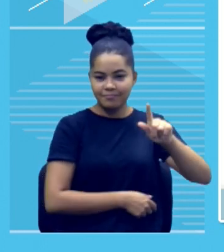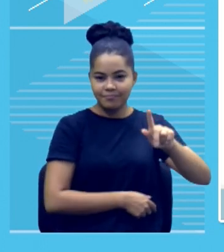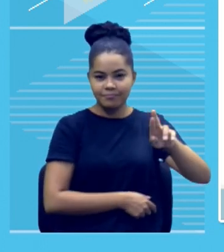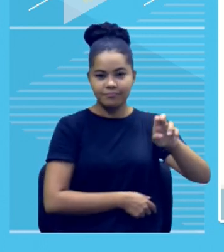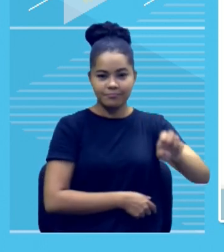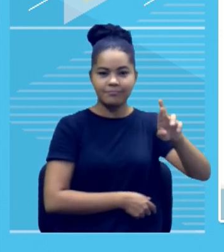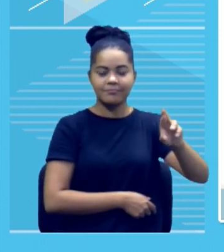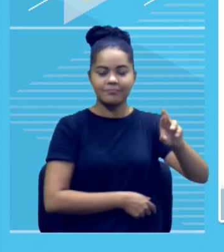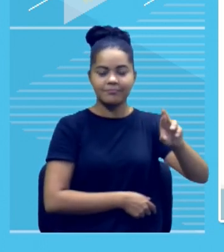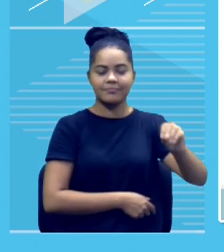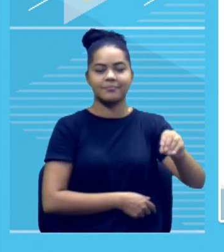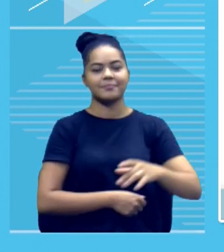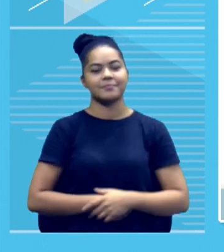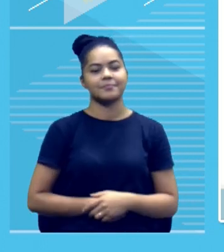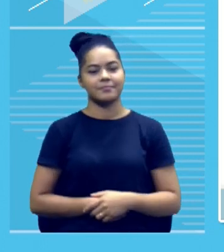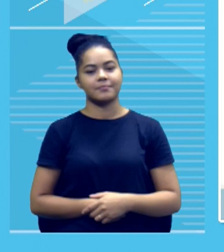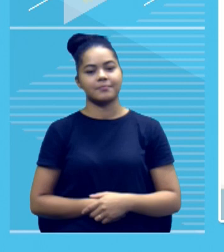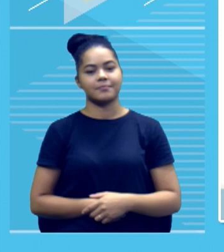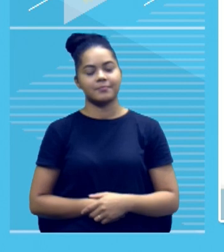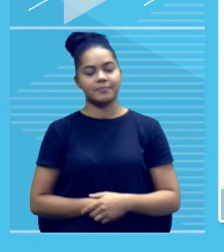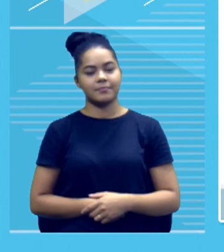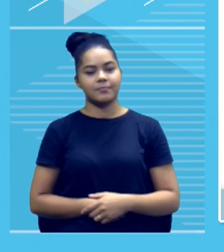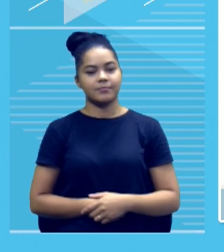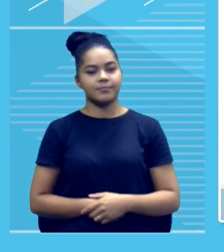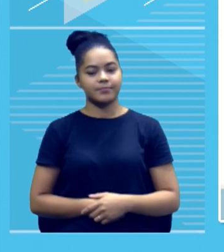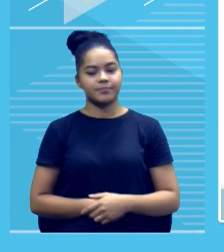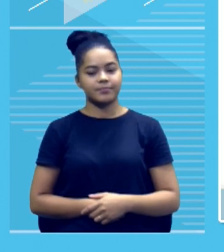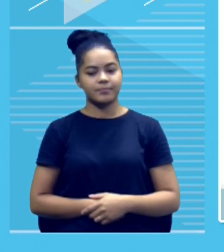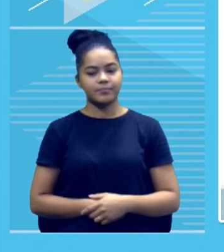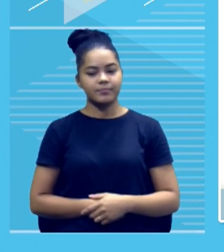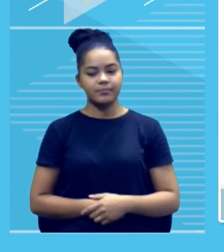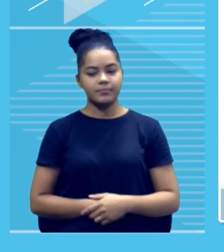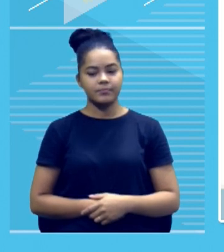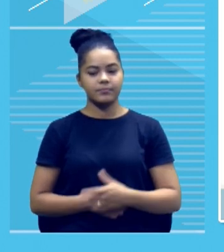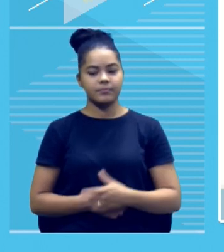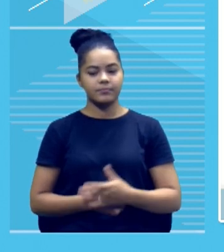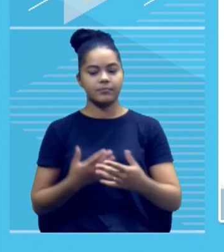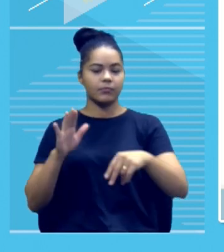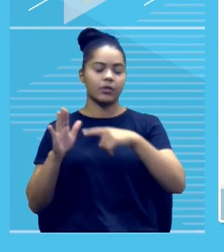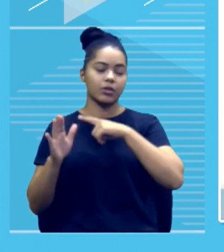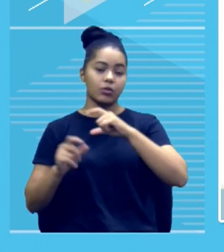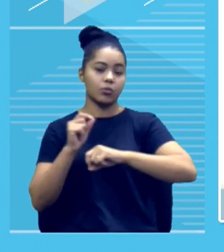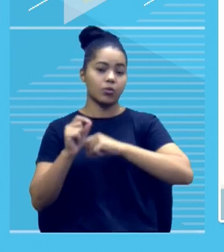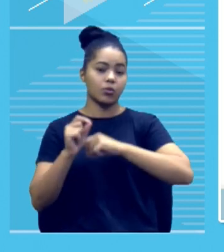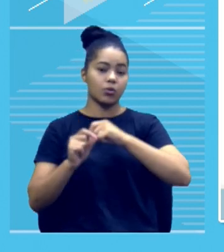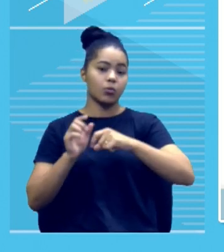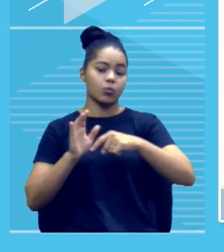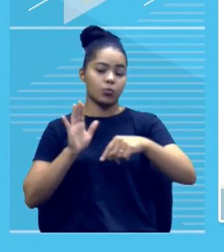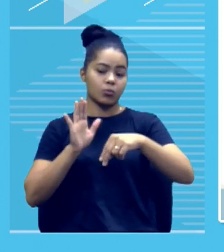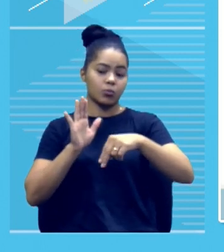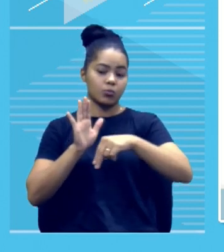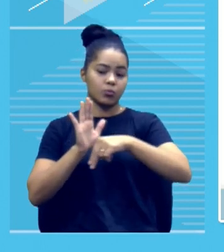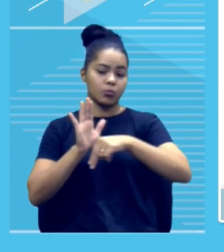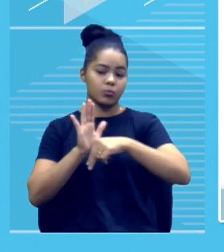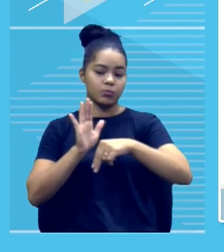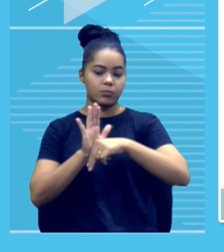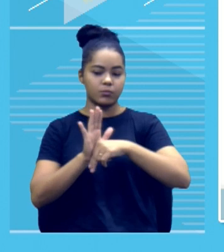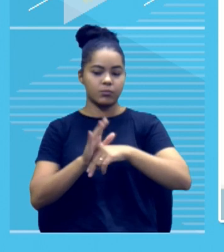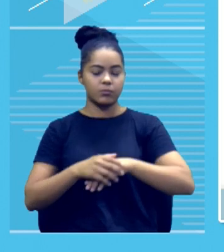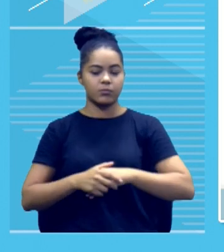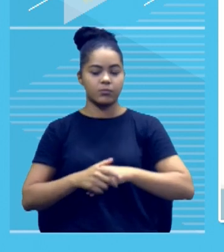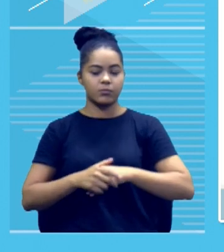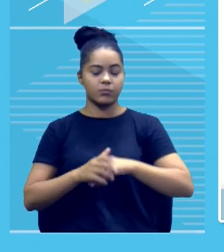número de isômeros óticos ativos. Tá? Vamos já mostrar isso aí. Então é bom você aprender esses nomes,